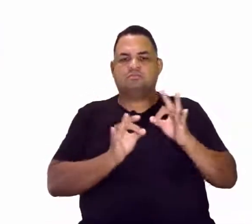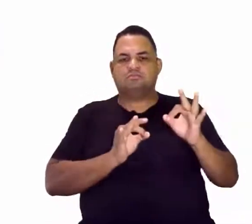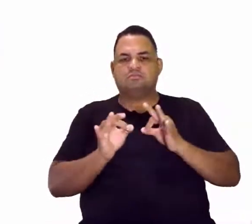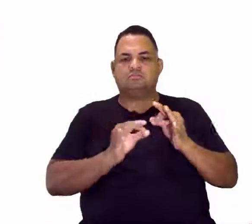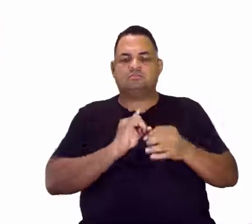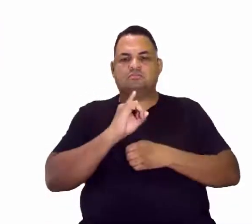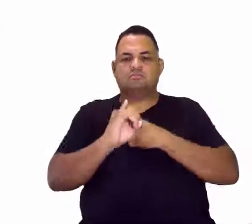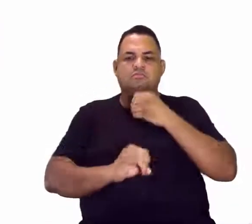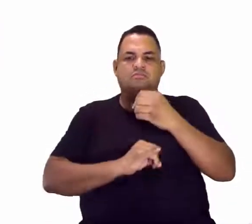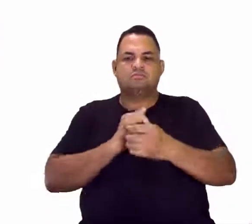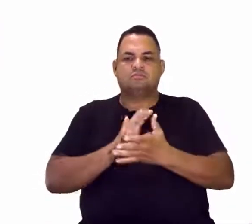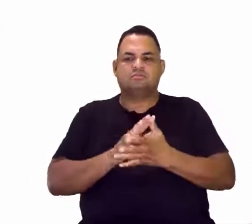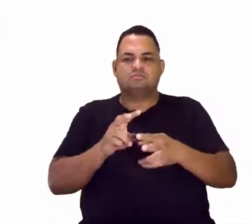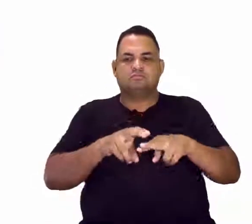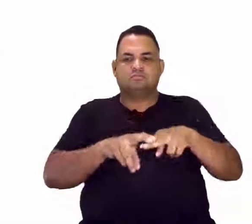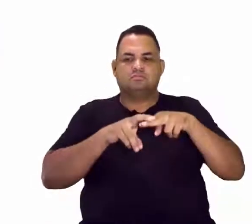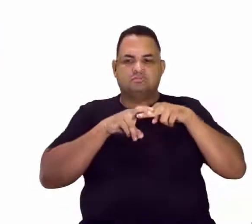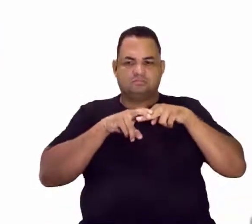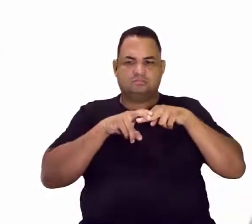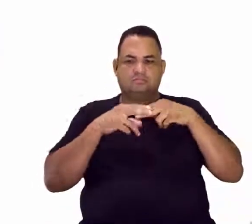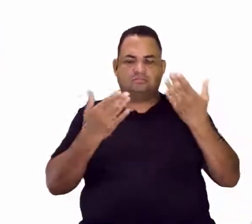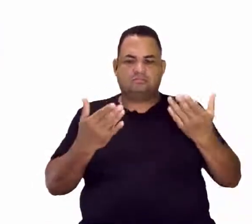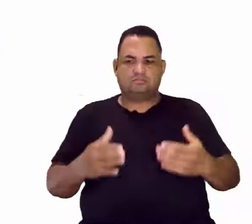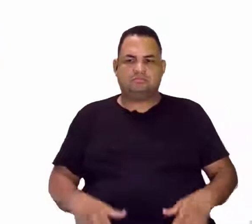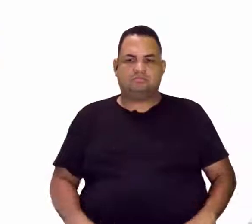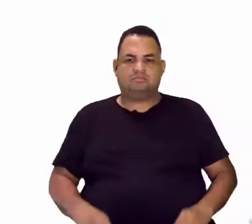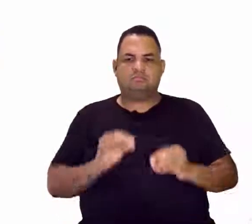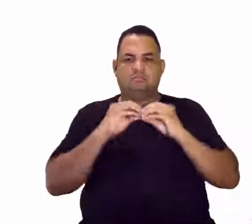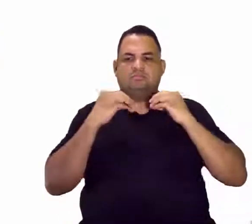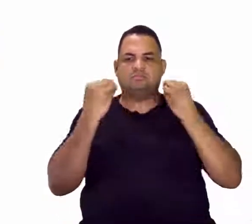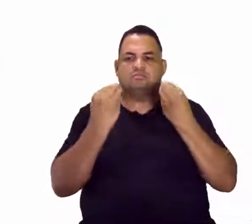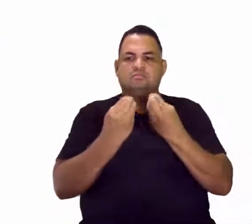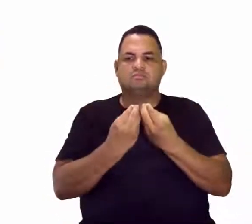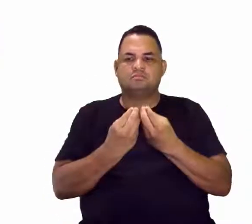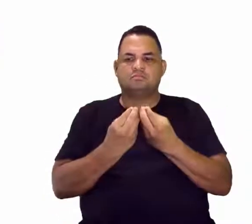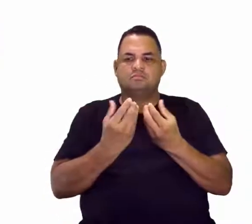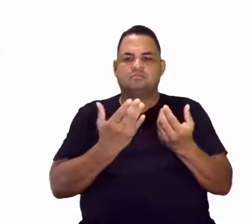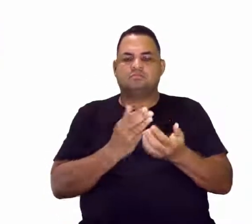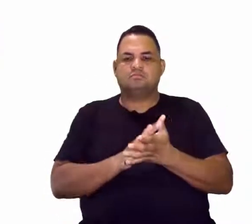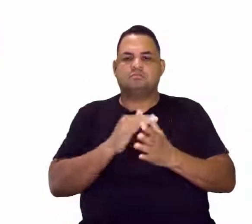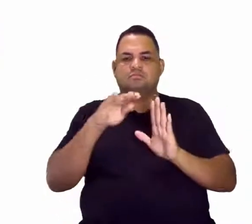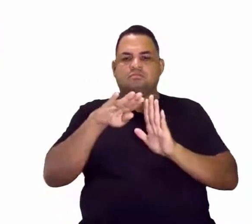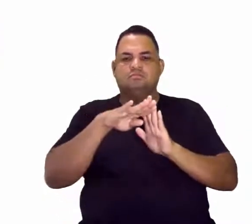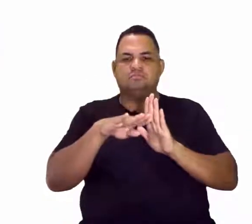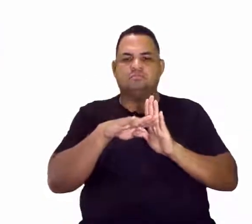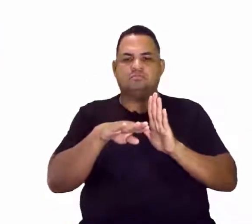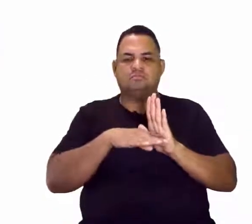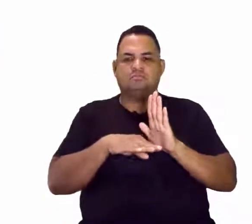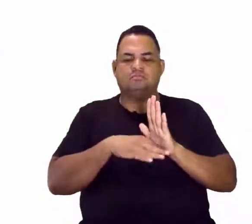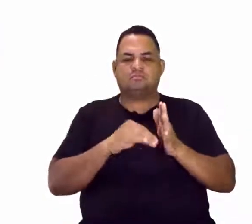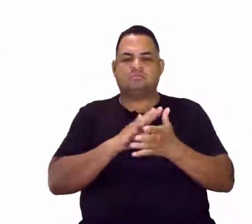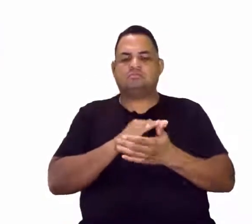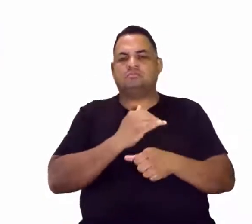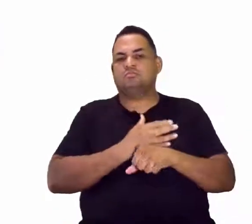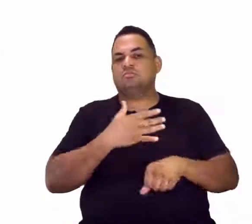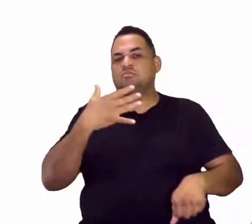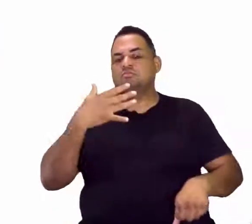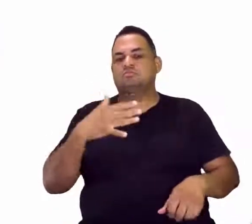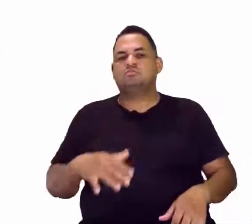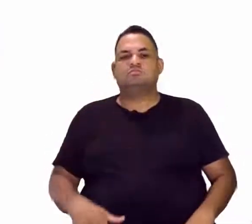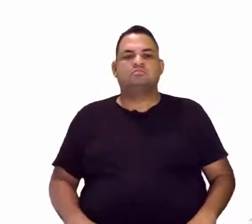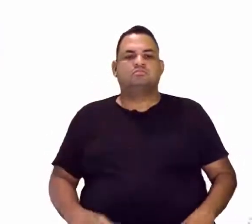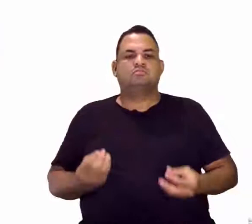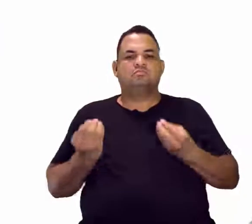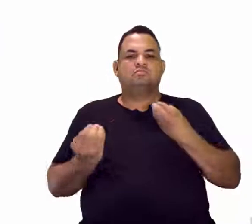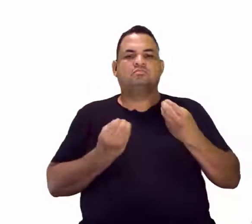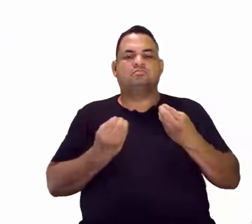esse íon. Por isso que estas substâncias são classificadas como ácidos. E